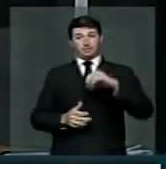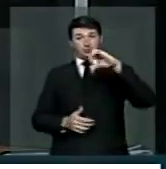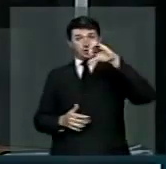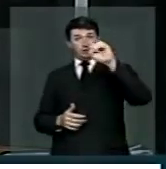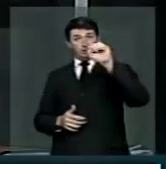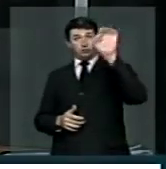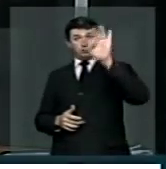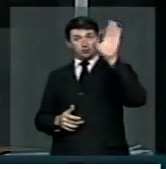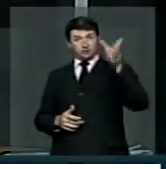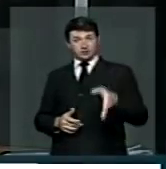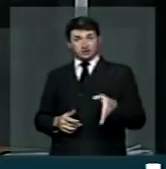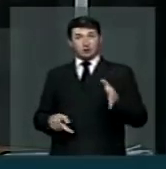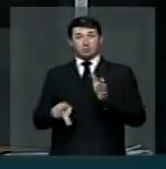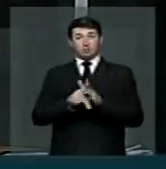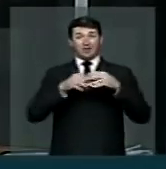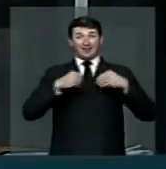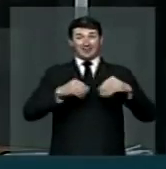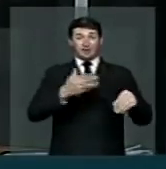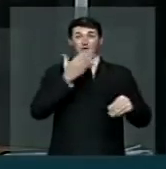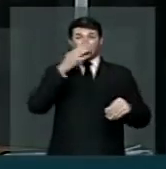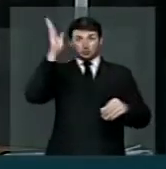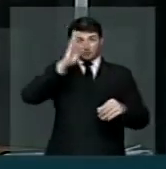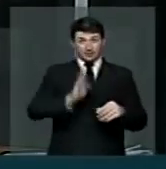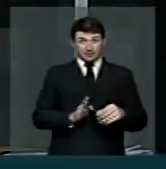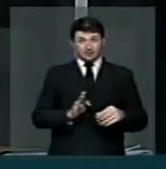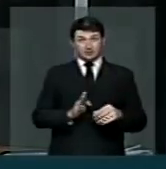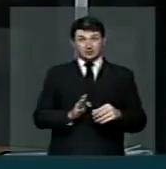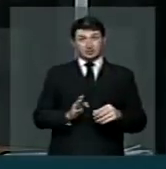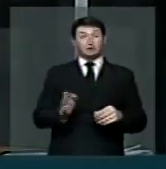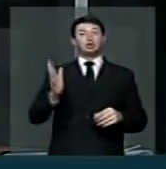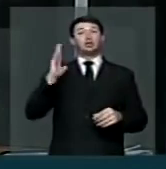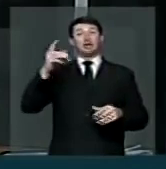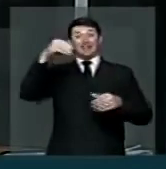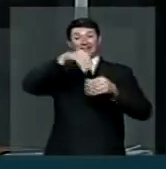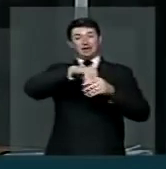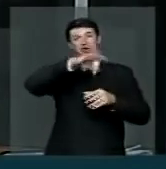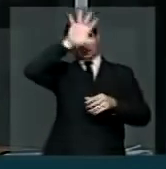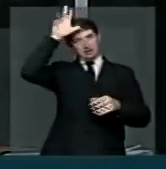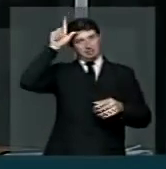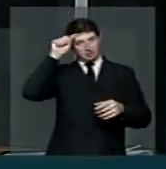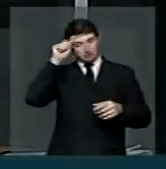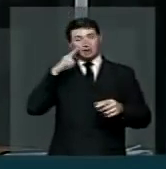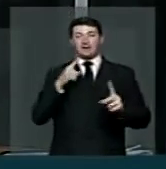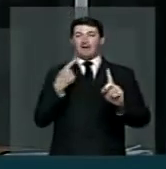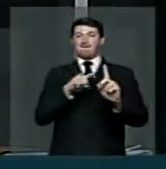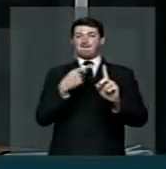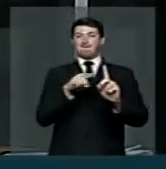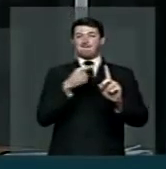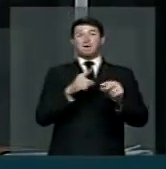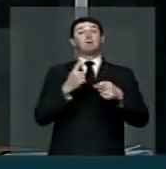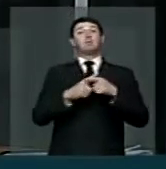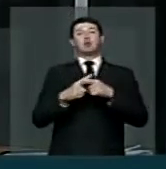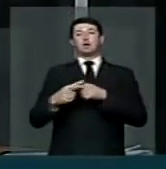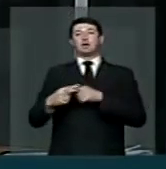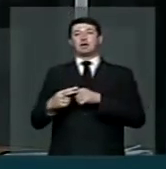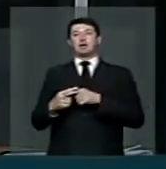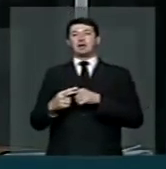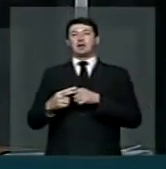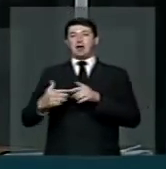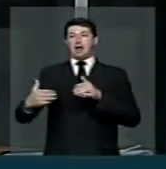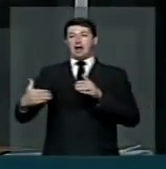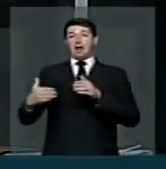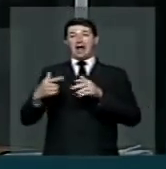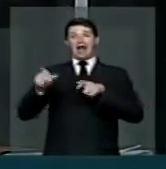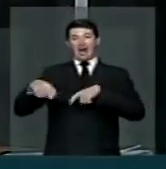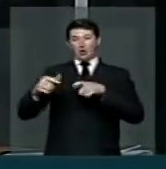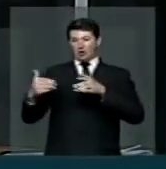98% das áreas de terras indígenas brasileiras estão na Amazônia, ameaçadas pelo avanço das fronteiras